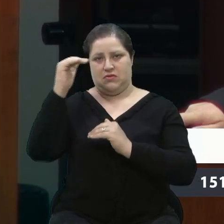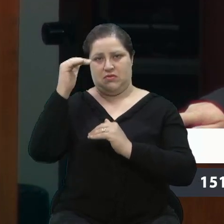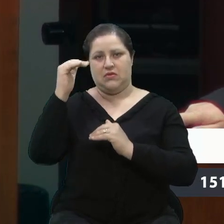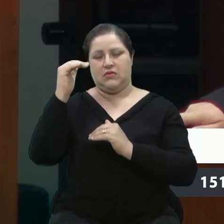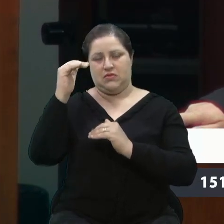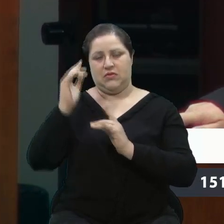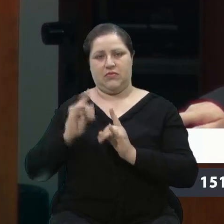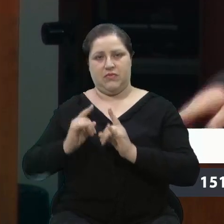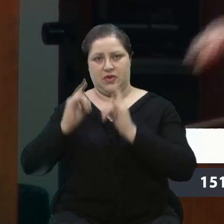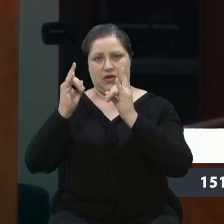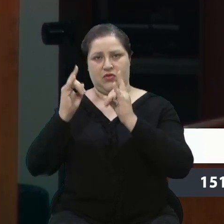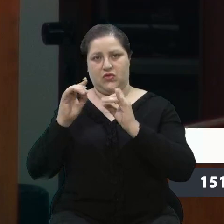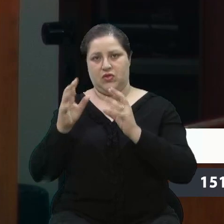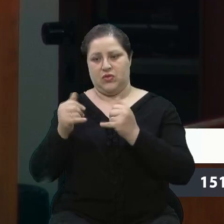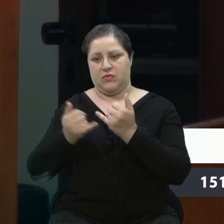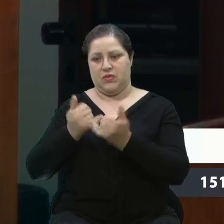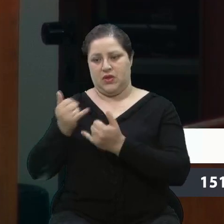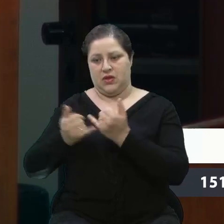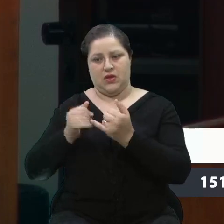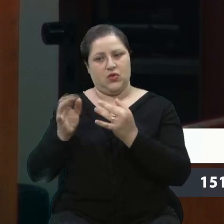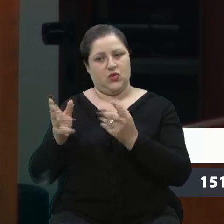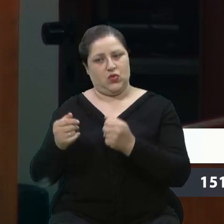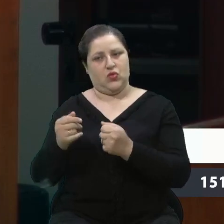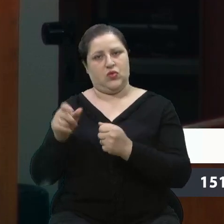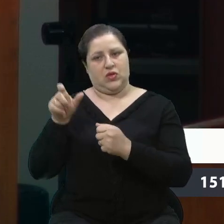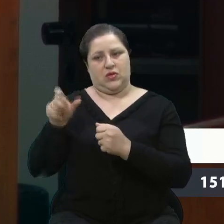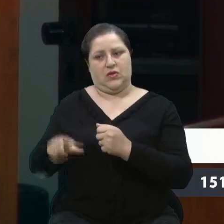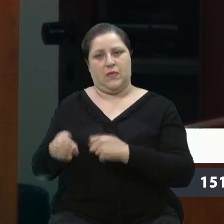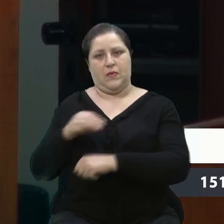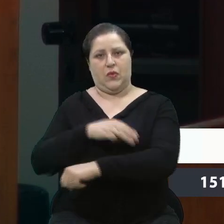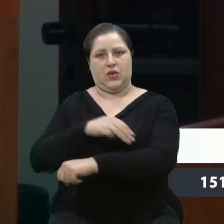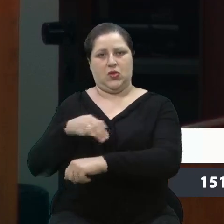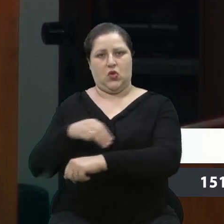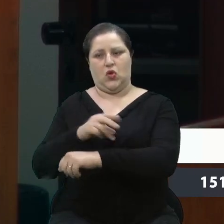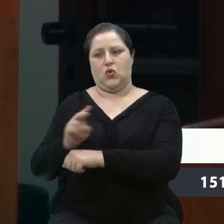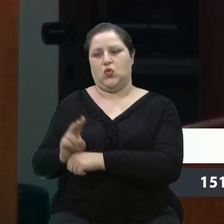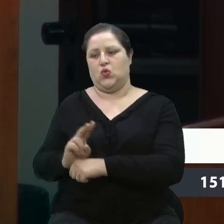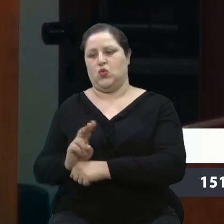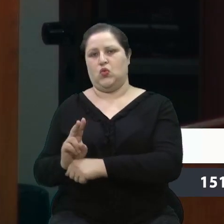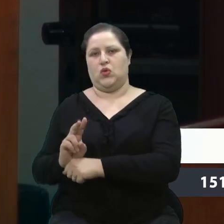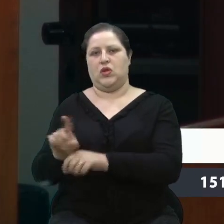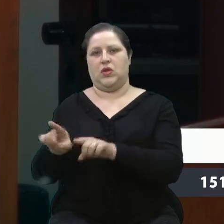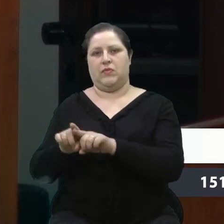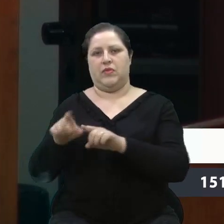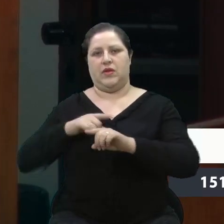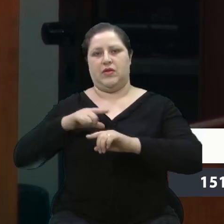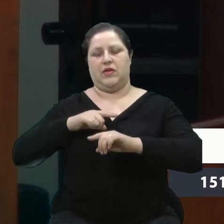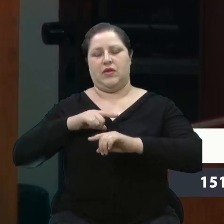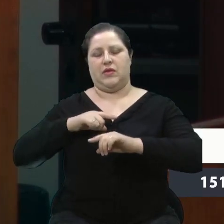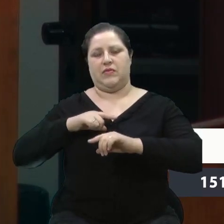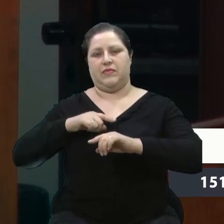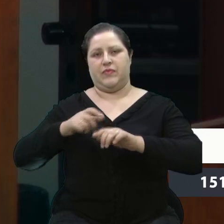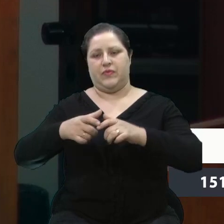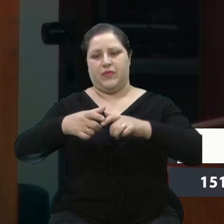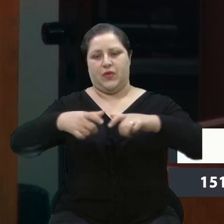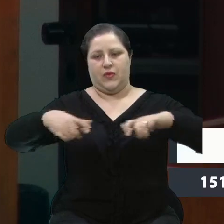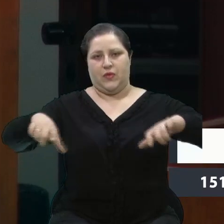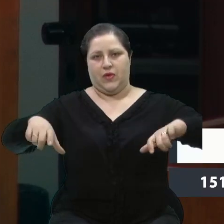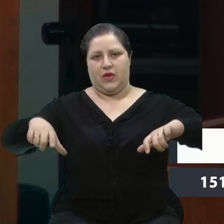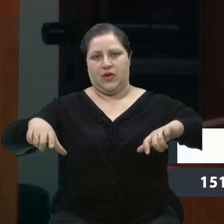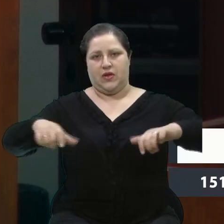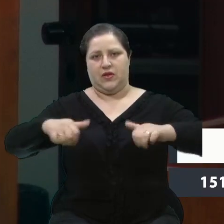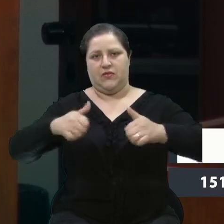crianças, todos eles com cuidador, inclusive uma quadra de futebol de grama sintética para as crianças poderem jogar futebol dentro do camarote.